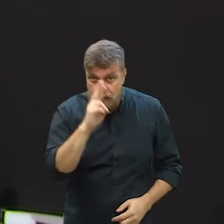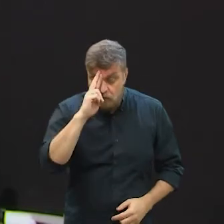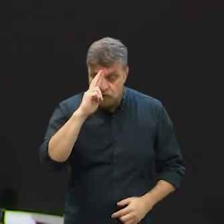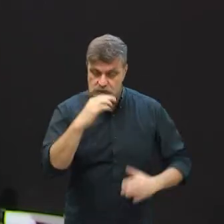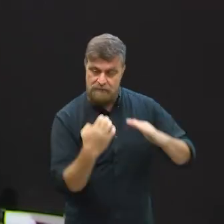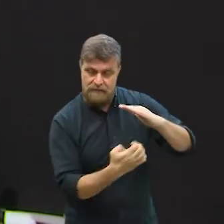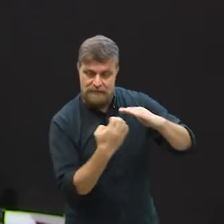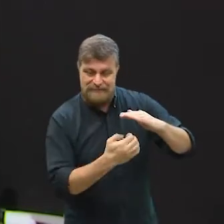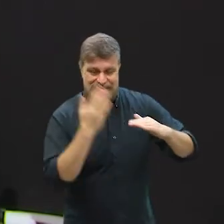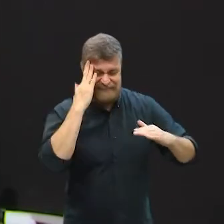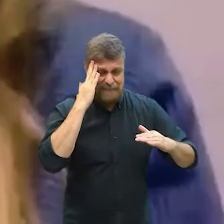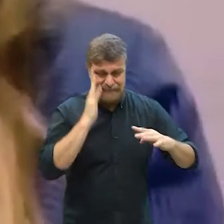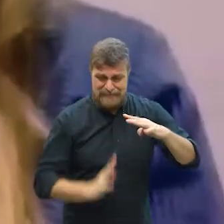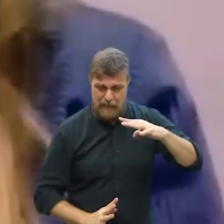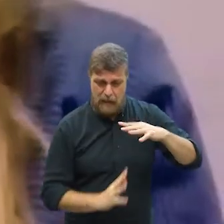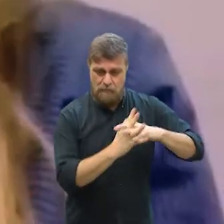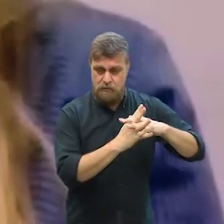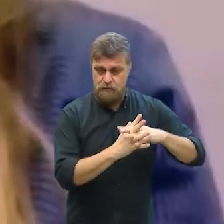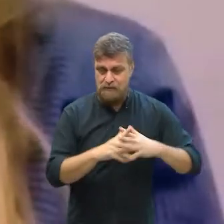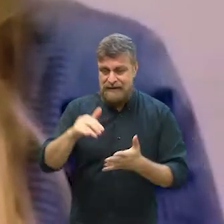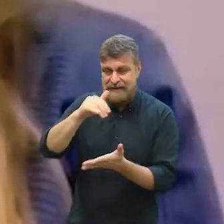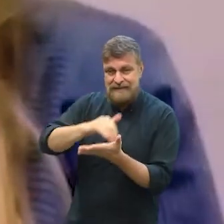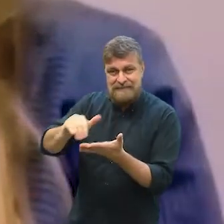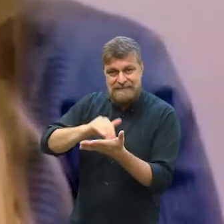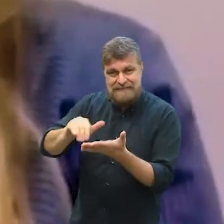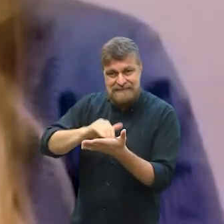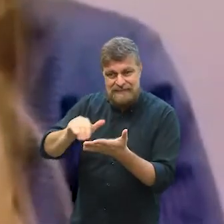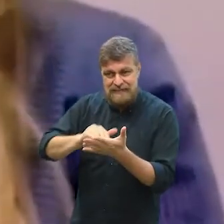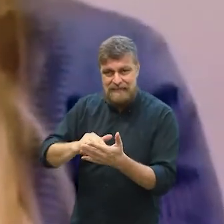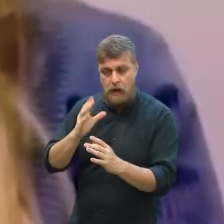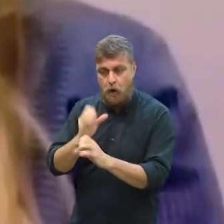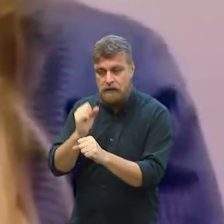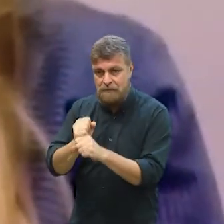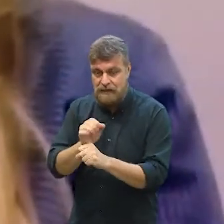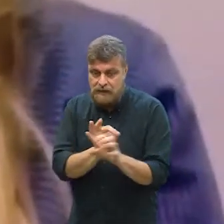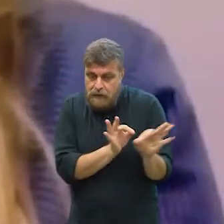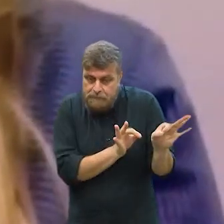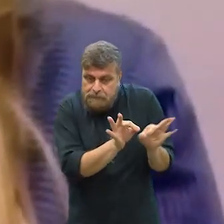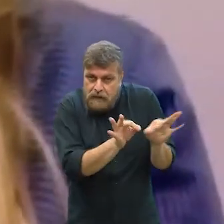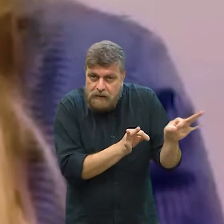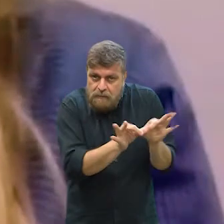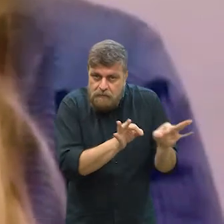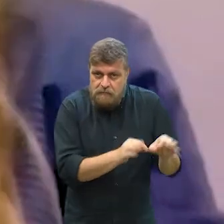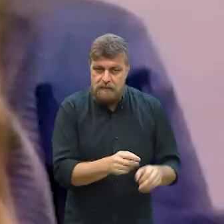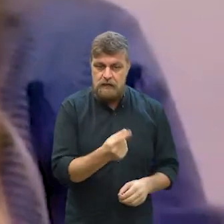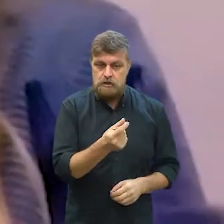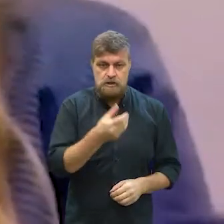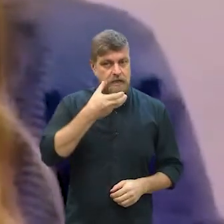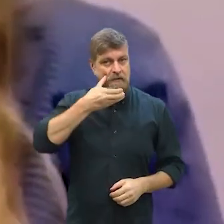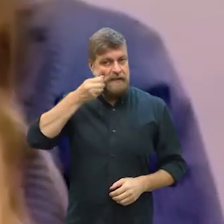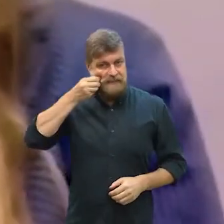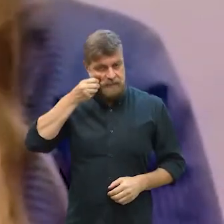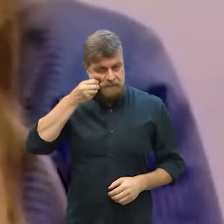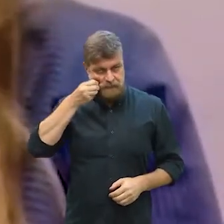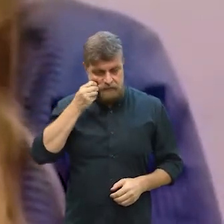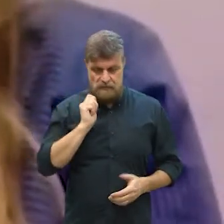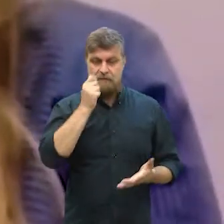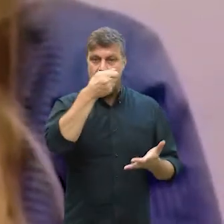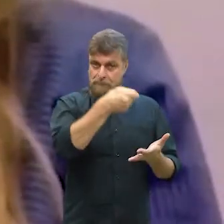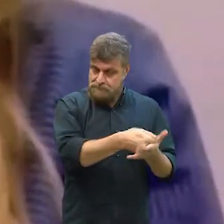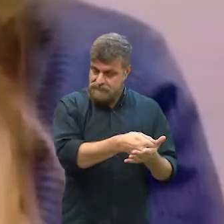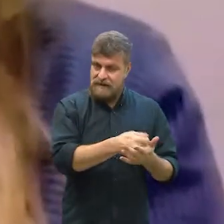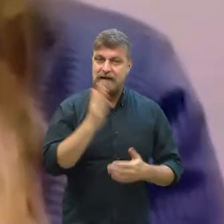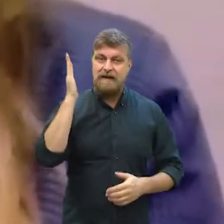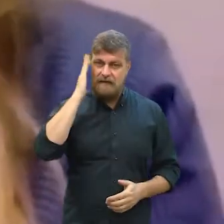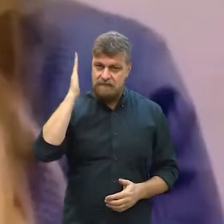sabe que ele vai desenquadrar e ele procura o escritório de contabilidade, ele já se organiza para esse desenquadramento, ele já começa a se organizar